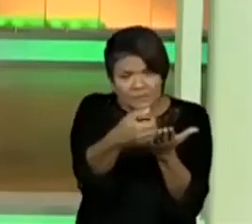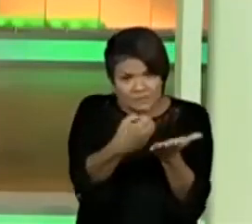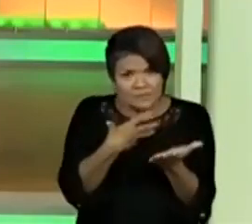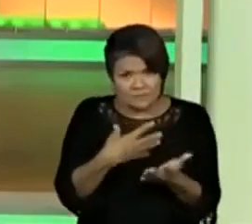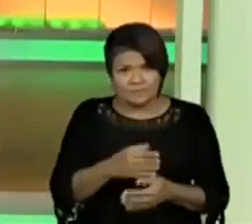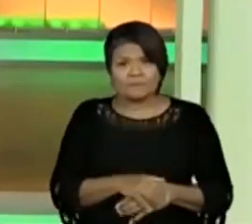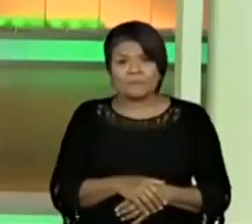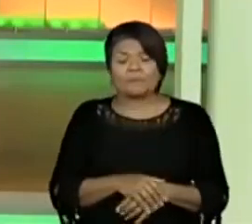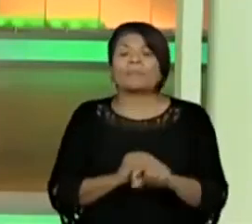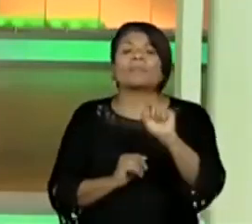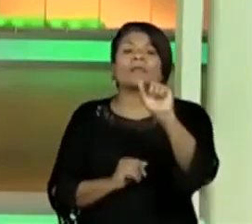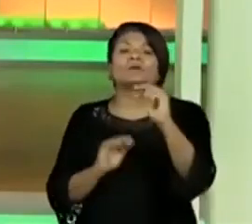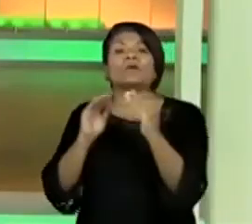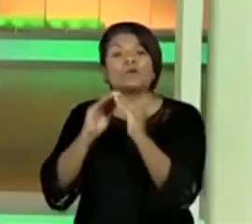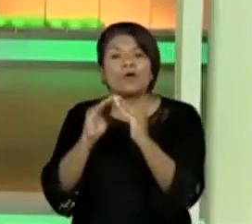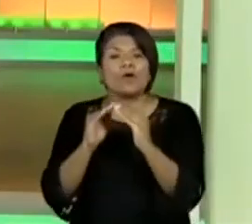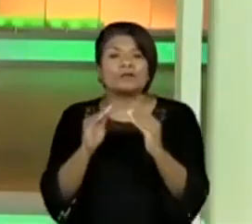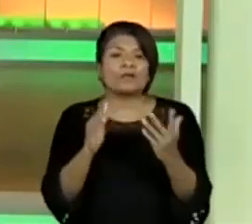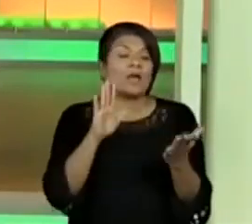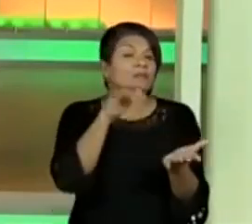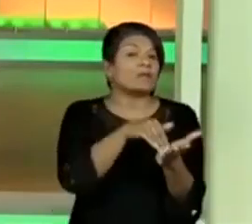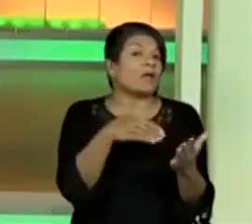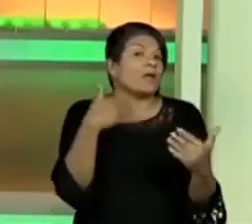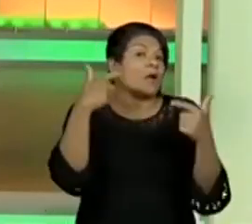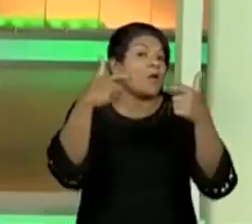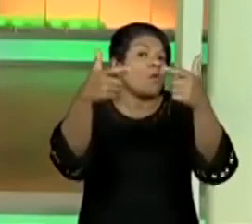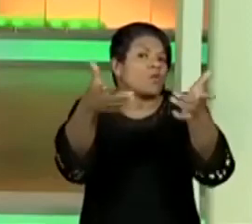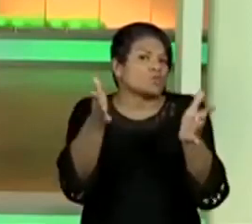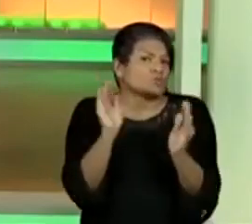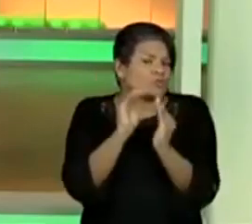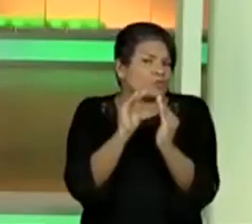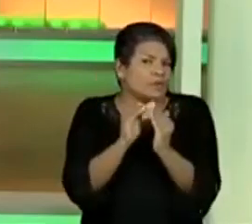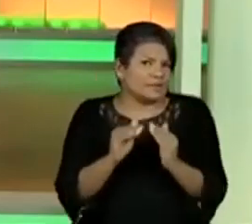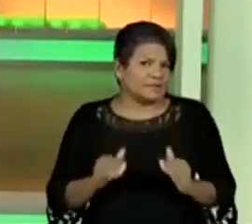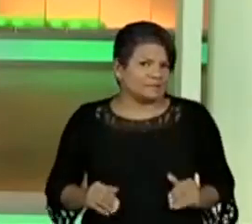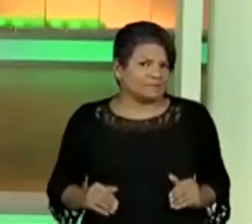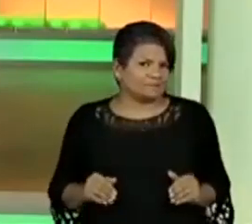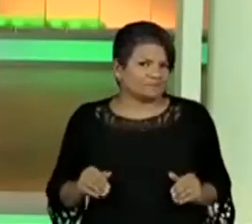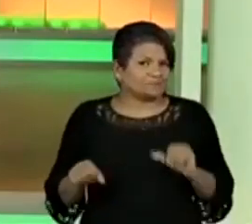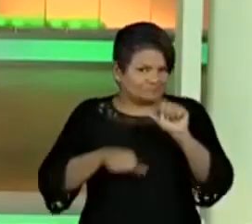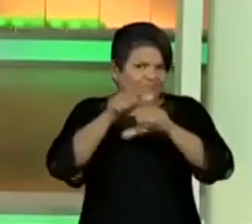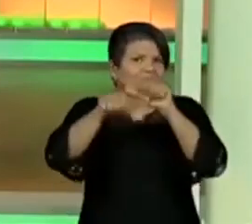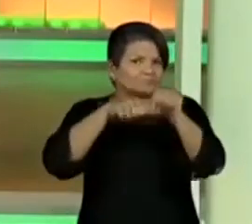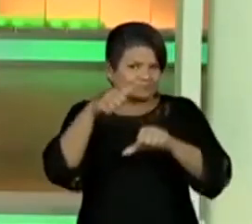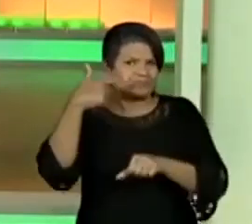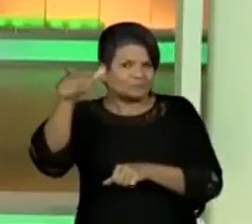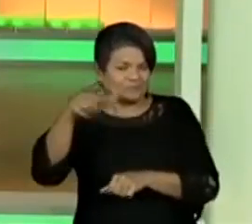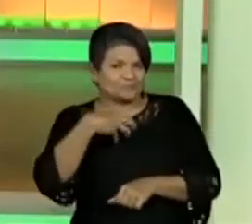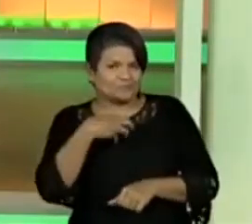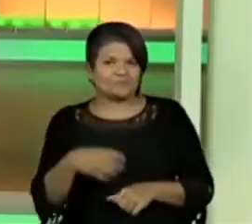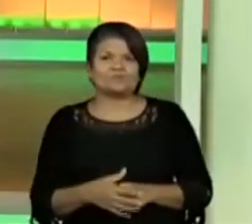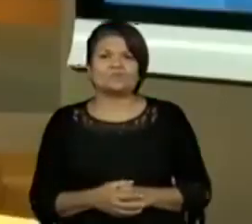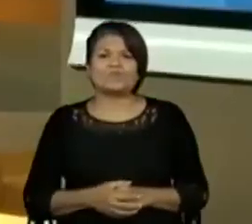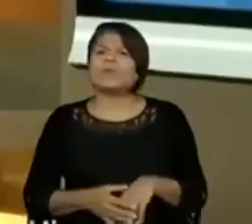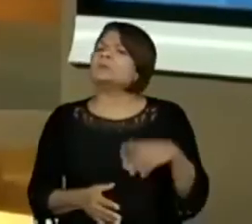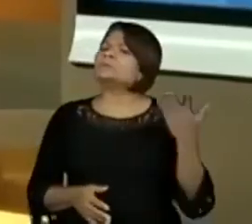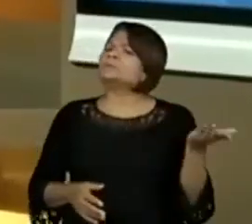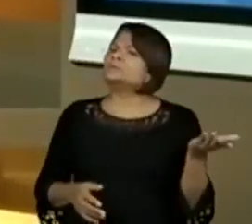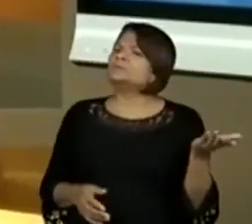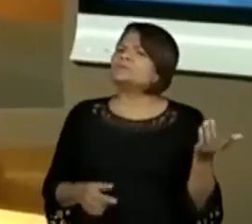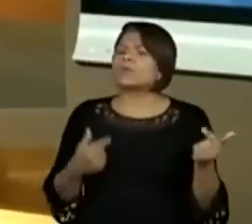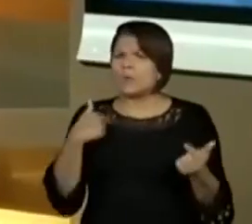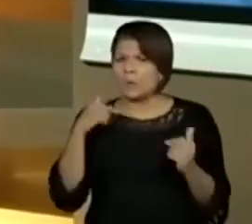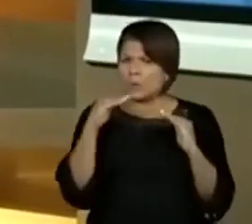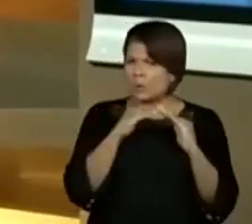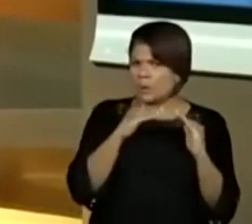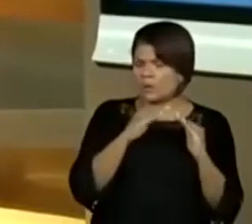opinião. O que vocês, até onde vocês concordam? Vamos mudar a pergunta. Vamos transformar isso de uma outra forma. Será que quando eu concordo,